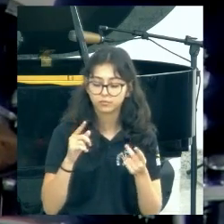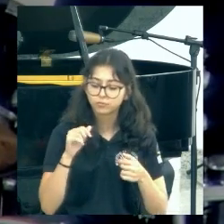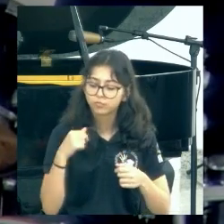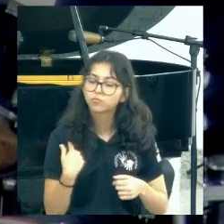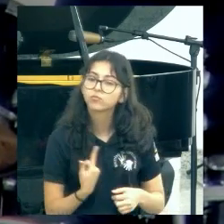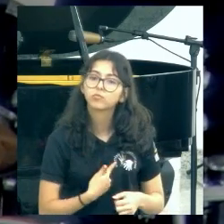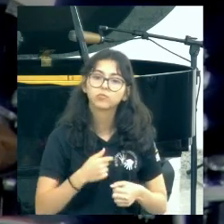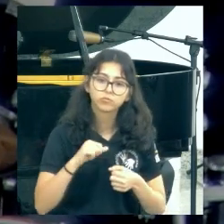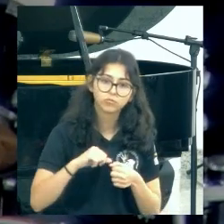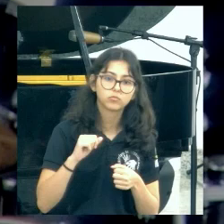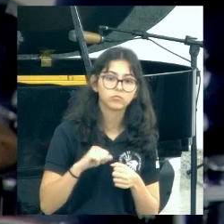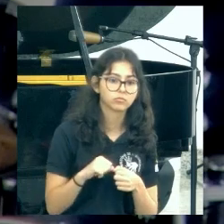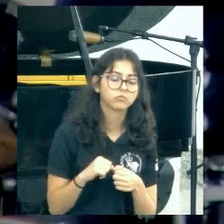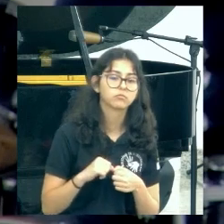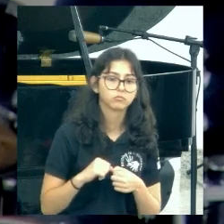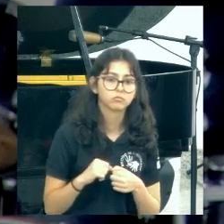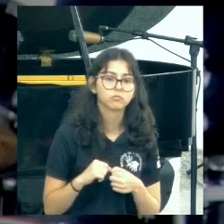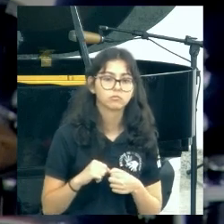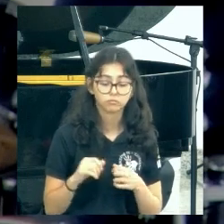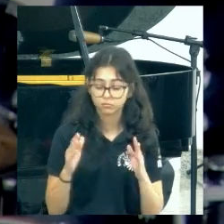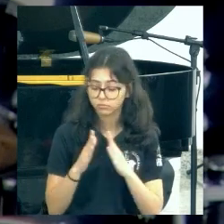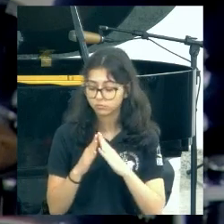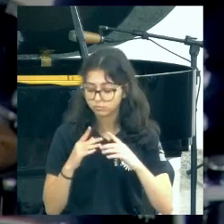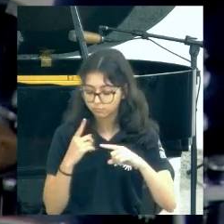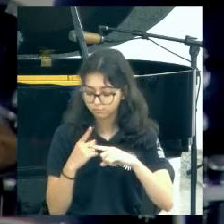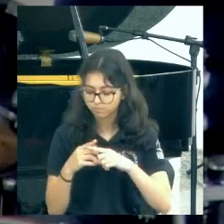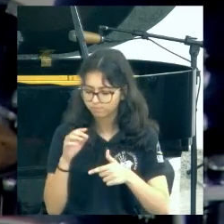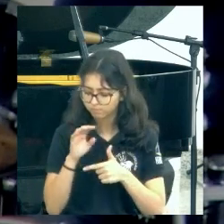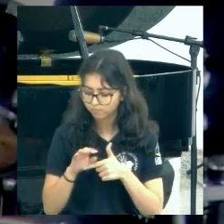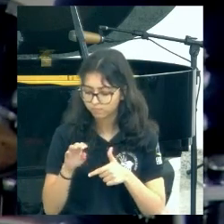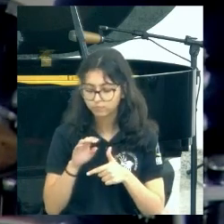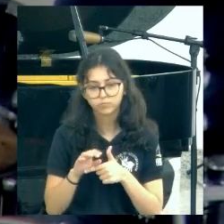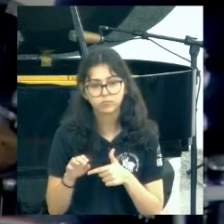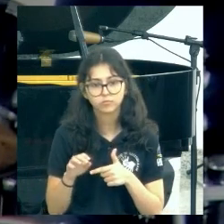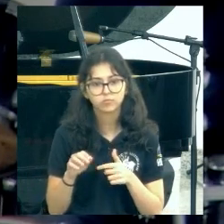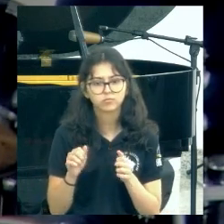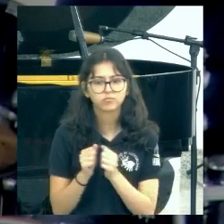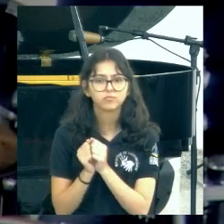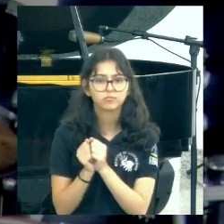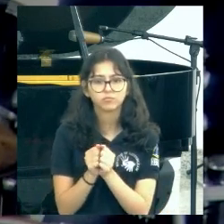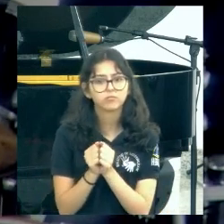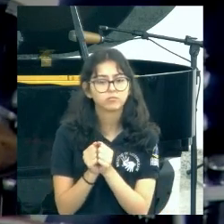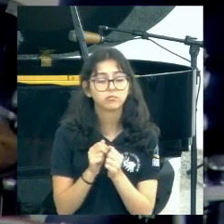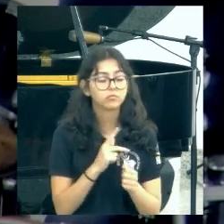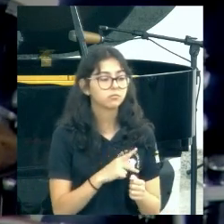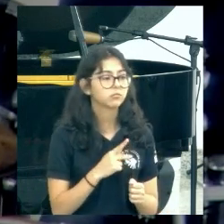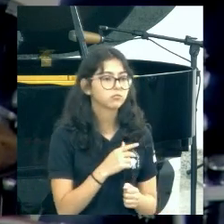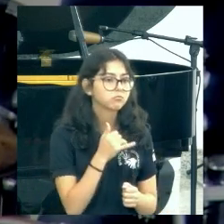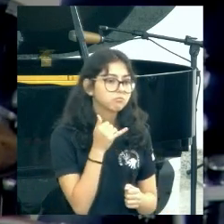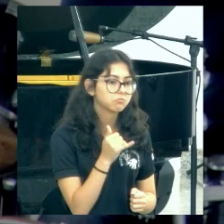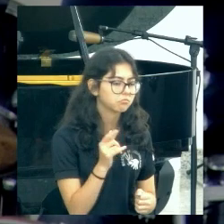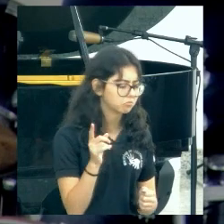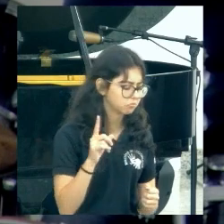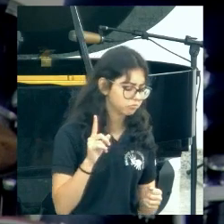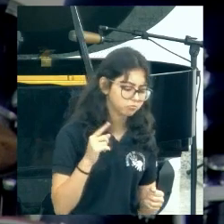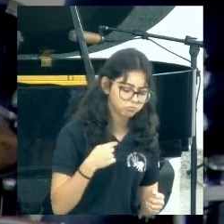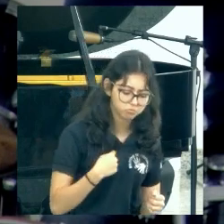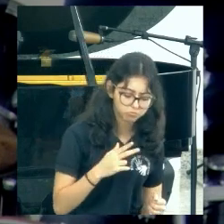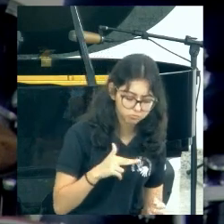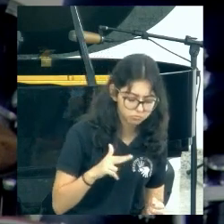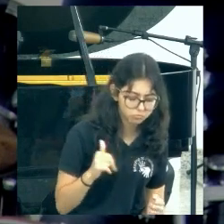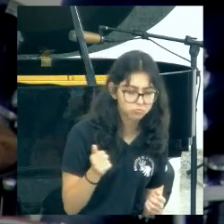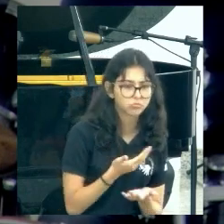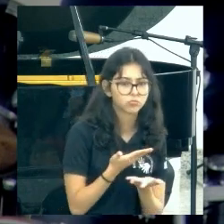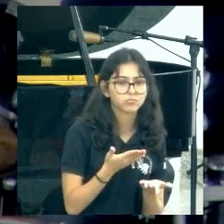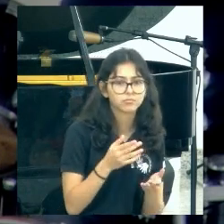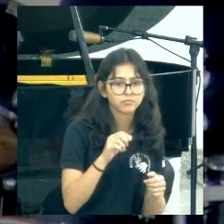atitudes. Aquela gente estava sendo envolvida, e o apóstolo Paulo disse: olha, eu nunca tratei vocês dizendo